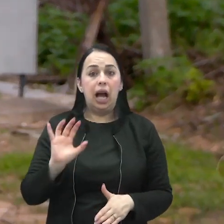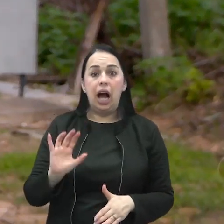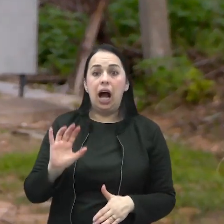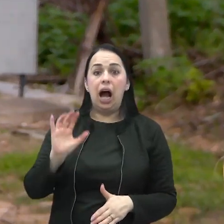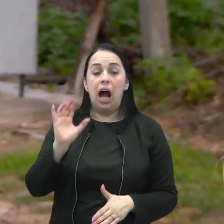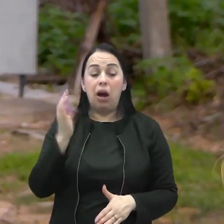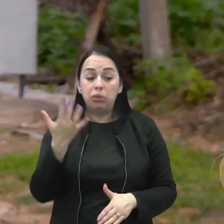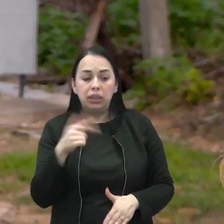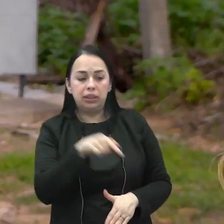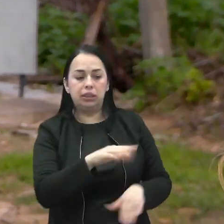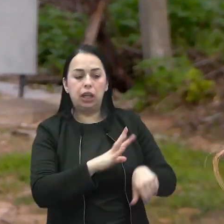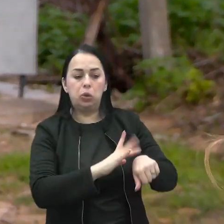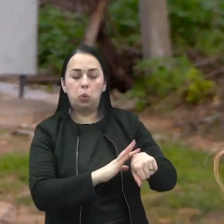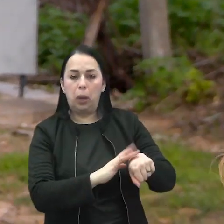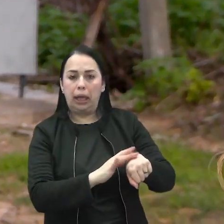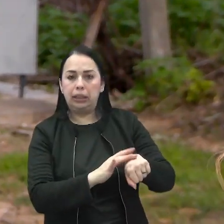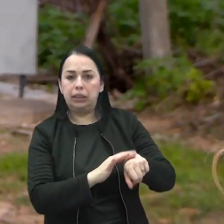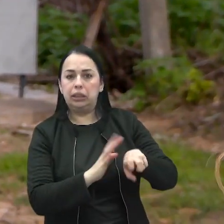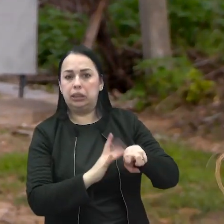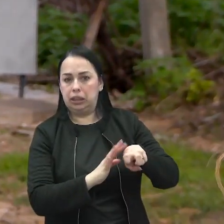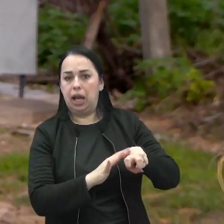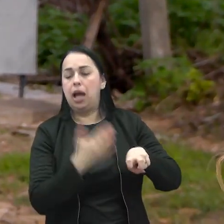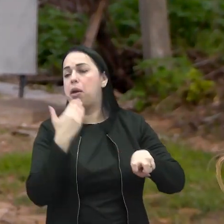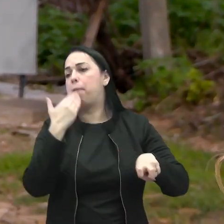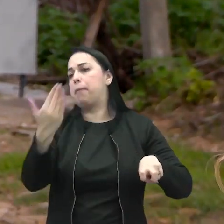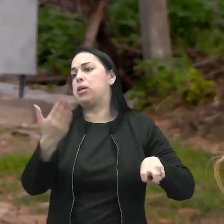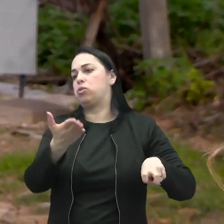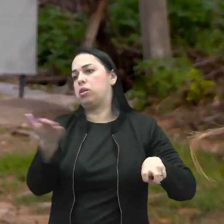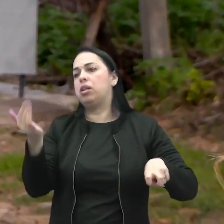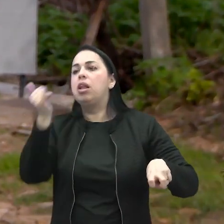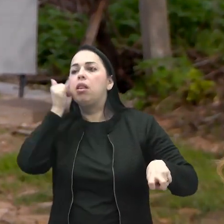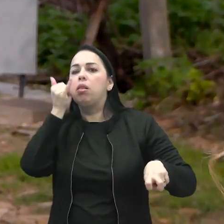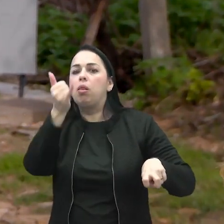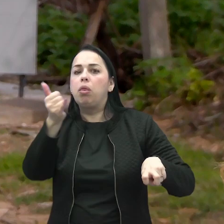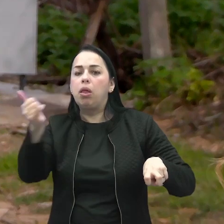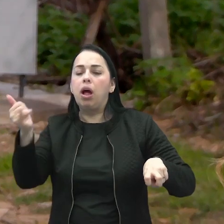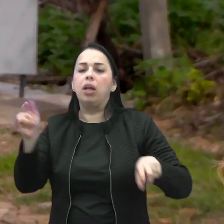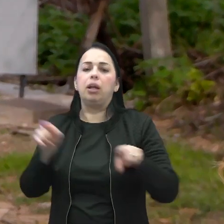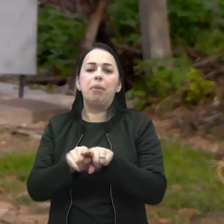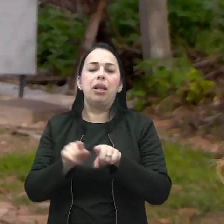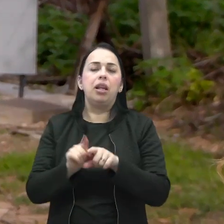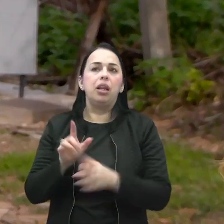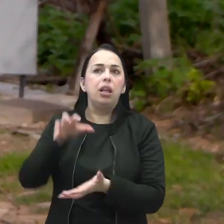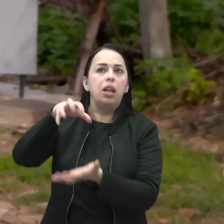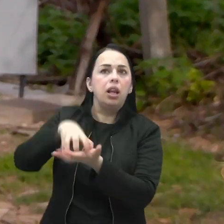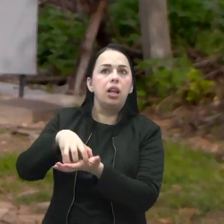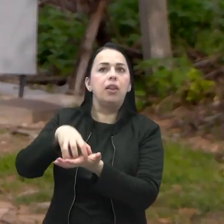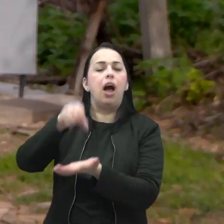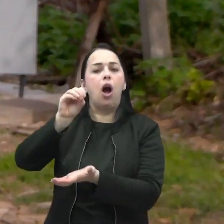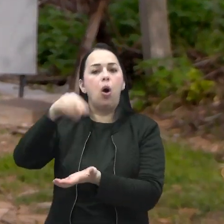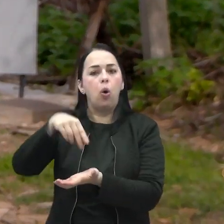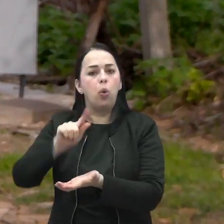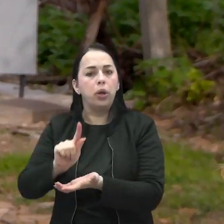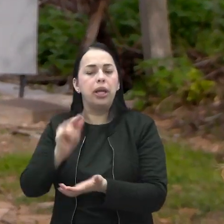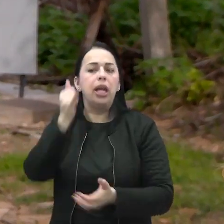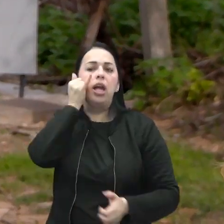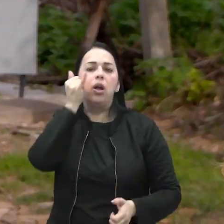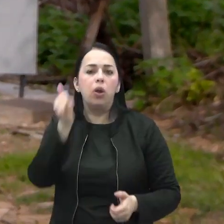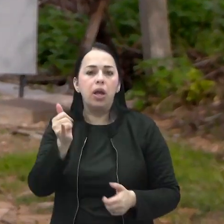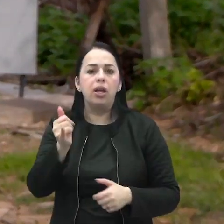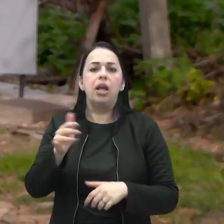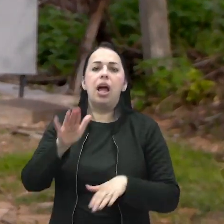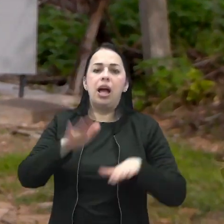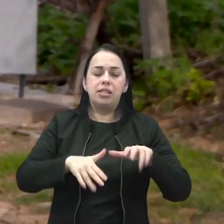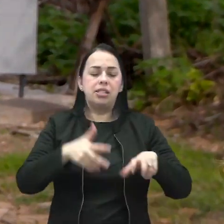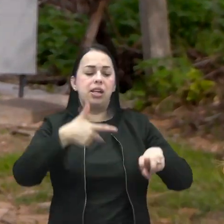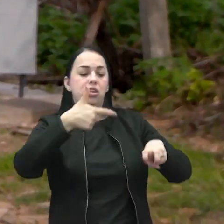de um ou outro ficar doente, eu peço ajuda. Eu entro em contato com ONGs, eu entro em contato, geralmente